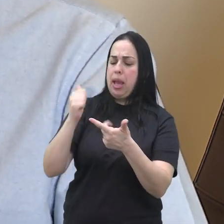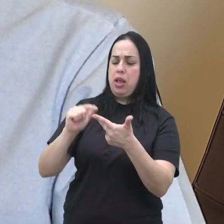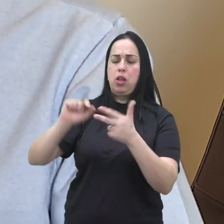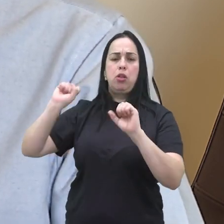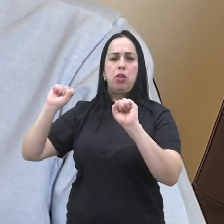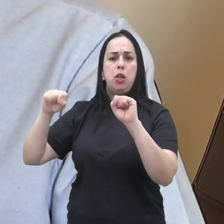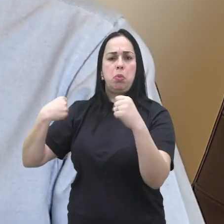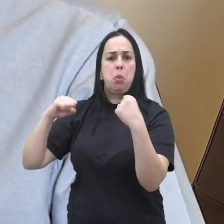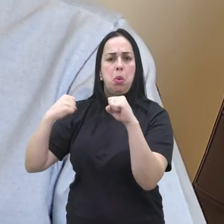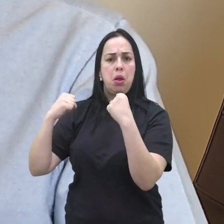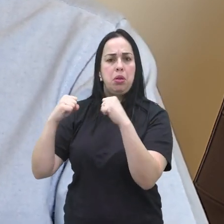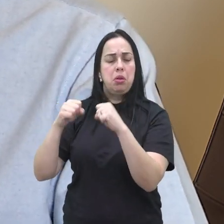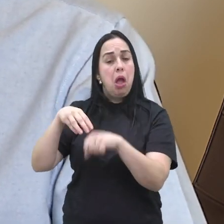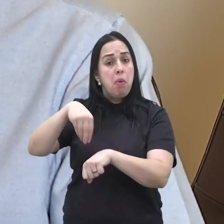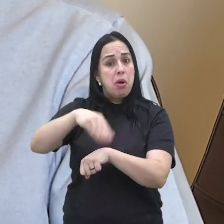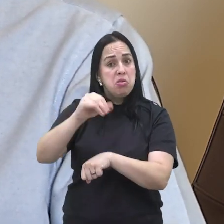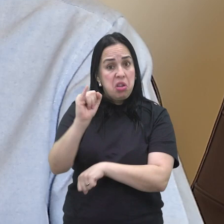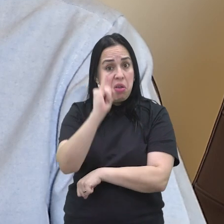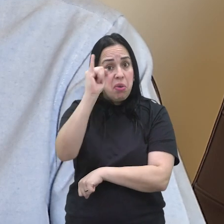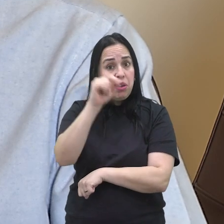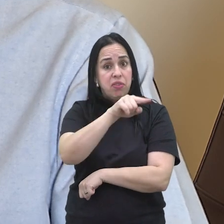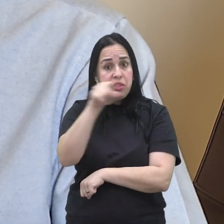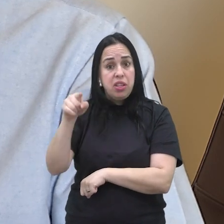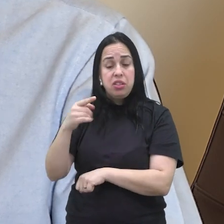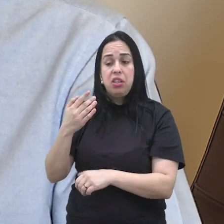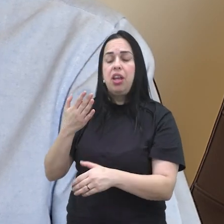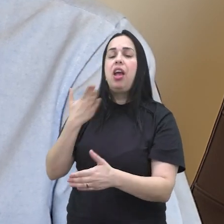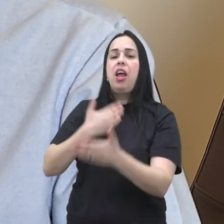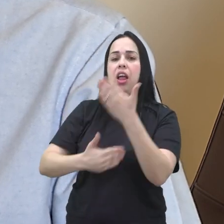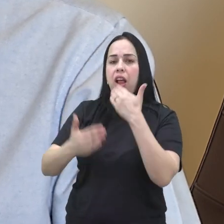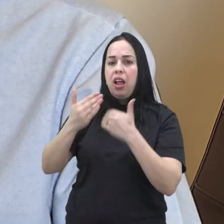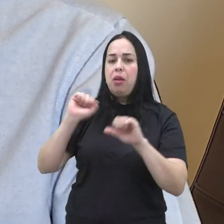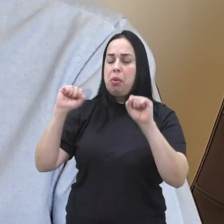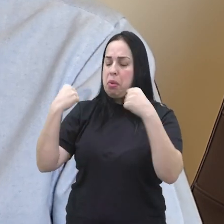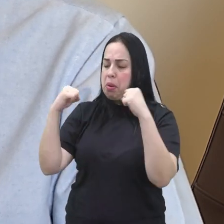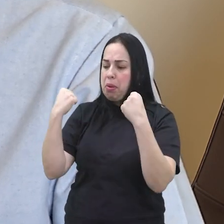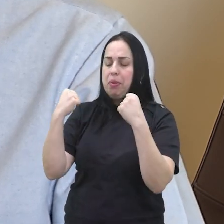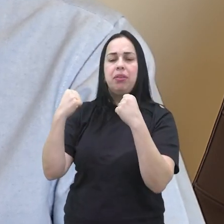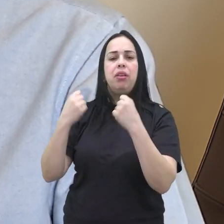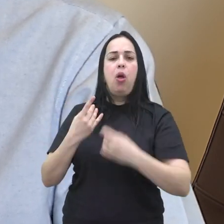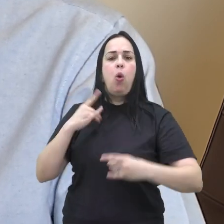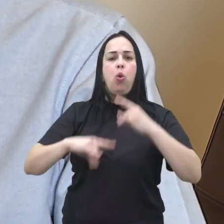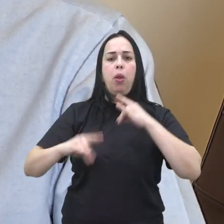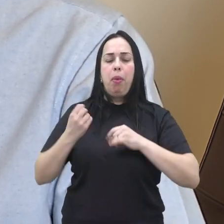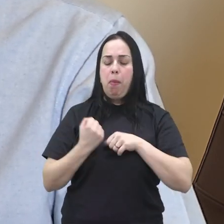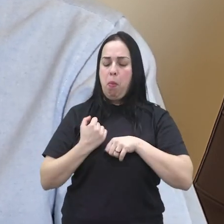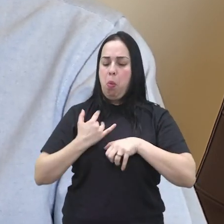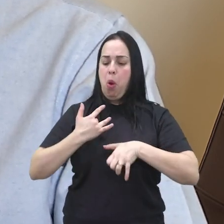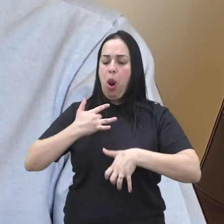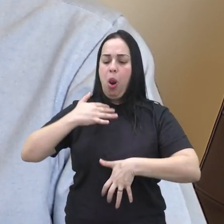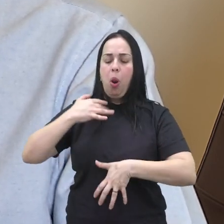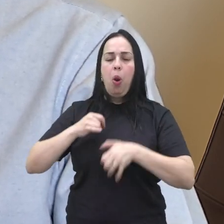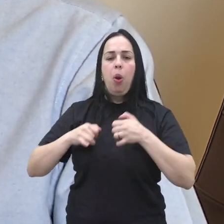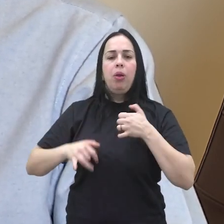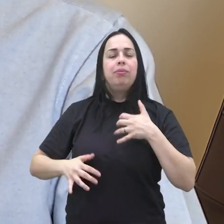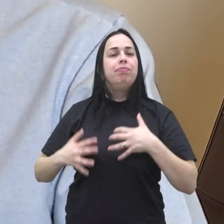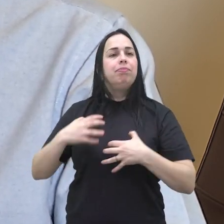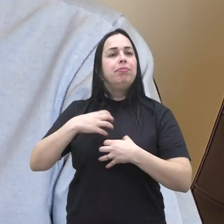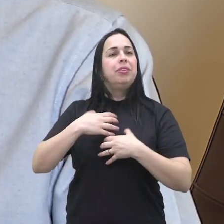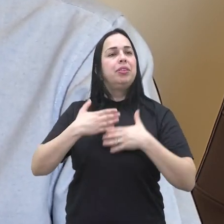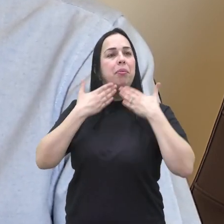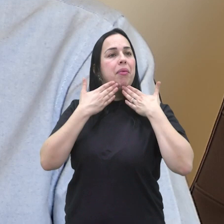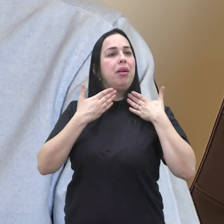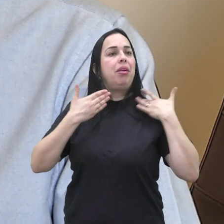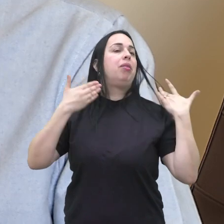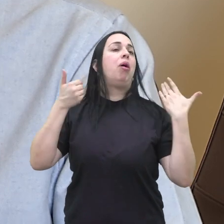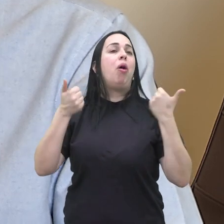né, de se alimentar bem, de fazer exercício físico. Exercício físico é uma dica muito importante. Quem faz exercício físico libera uma série de